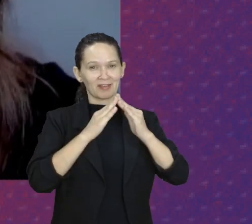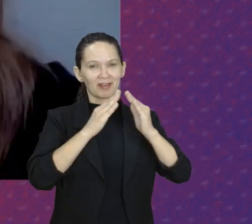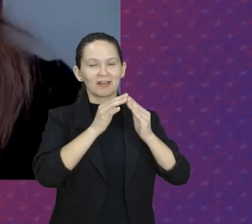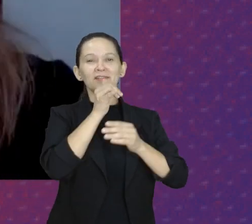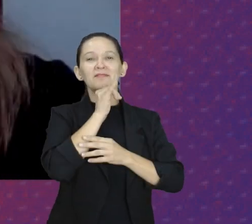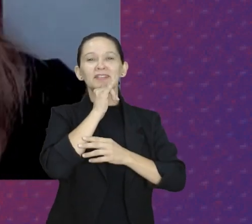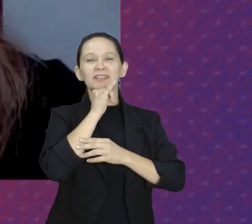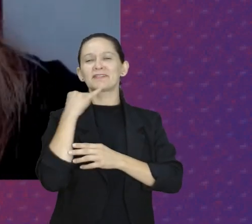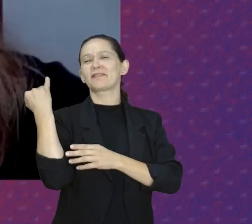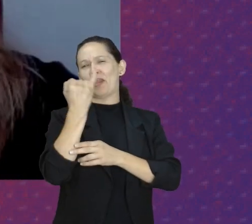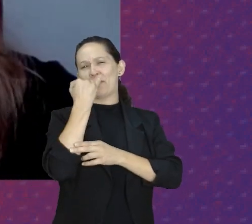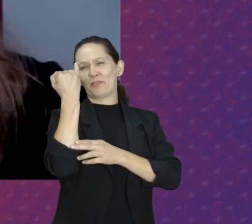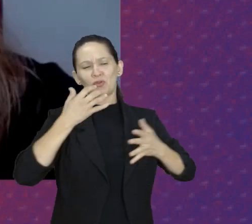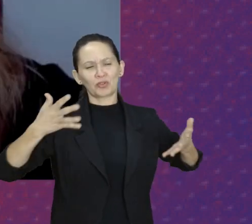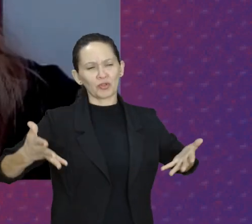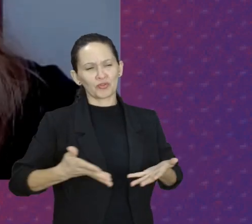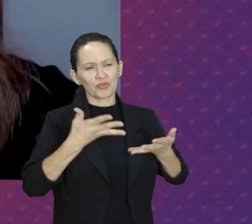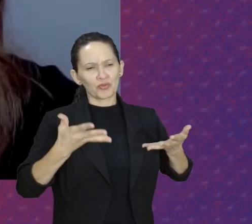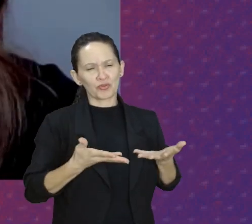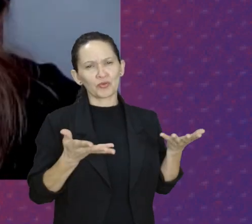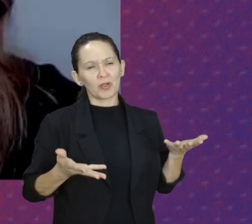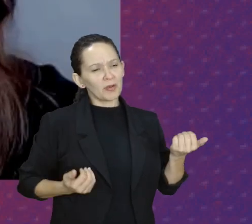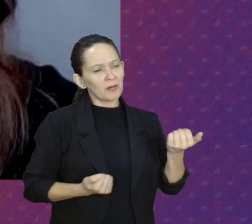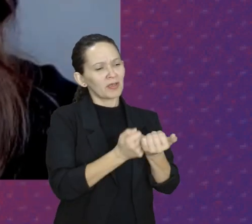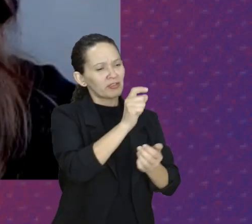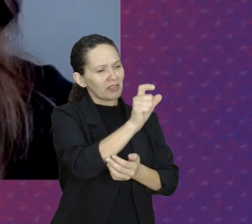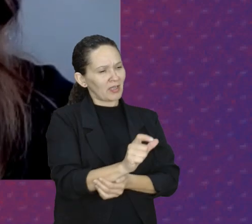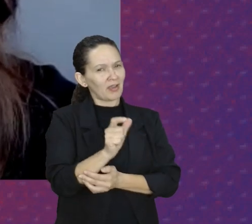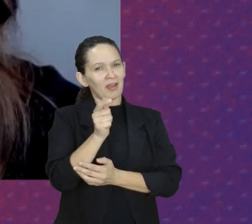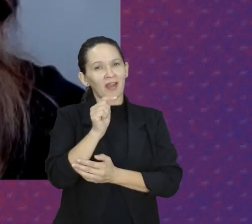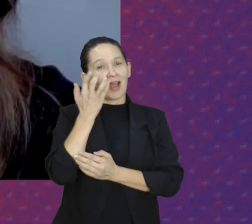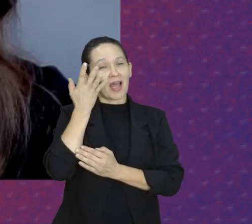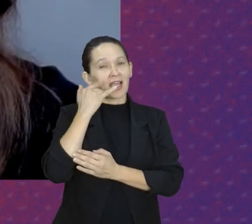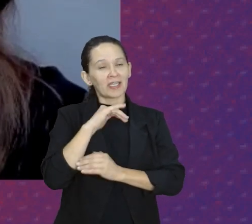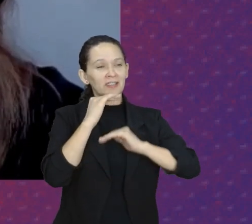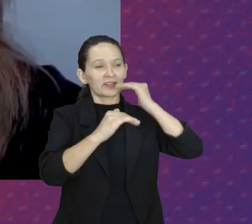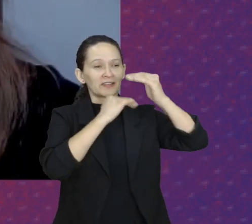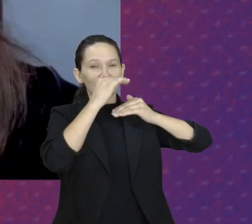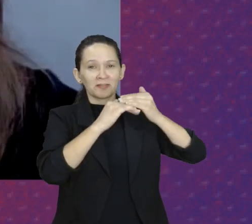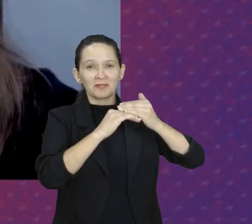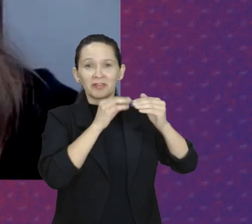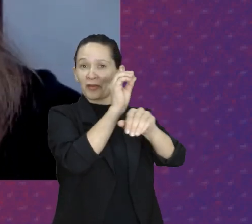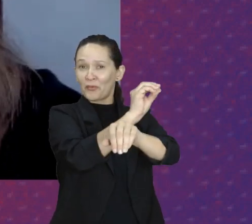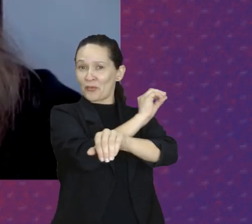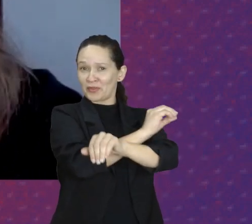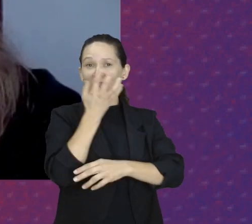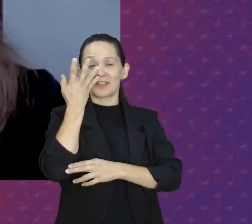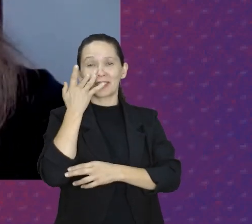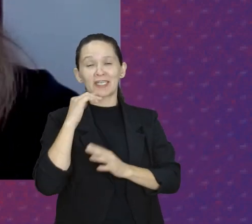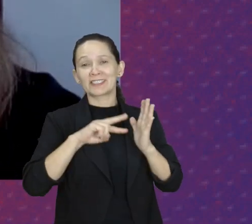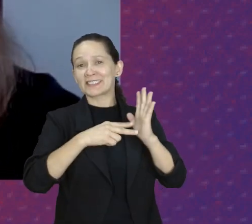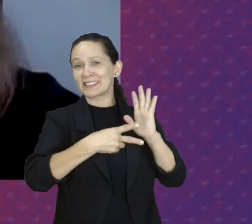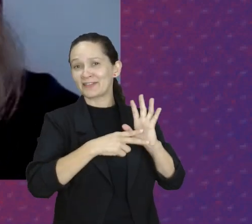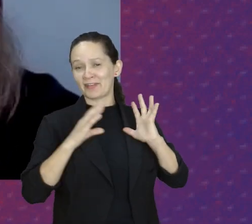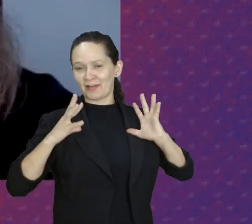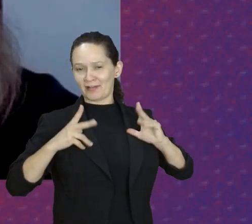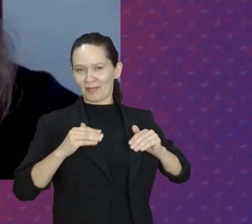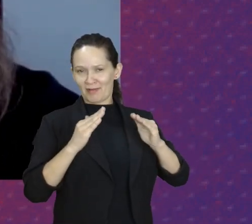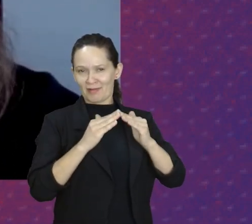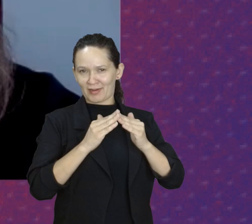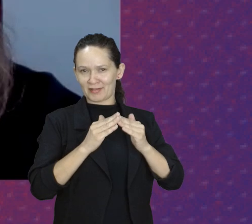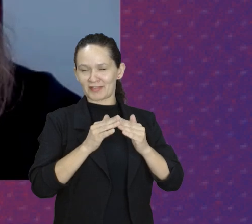exemplo, faz parte de pré-condições para o cuidado das crianças. Então, a limpeza da casa, o que a gente